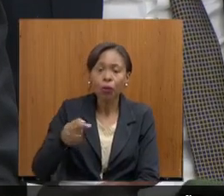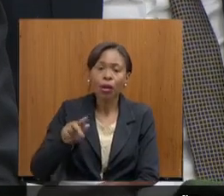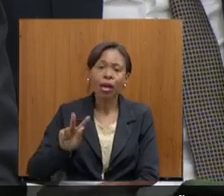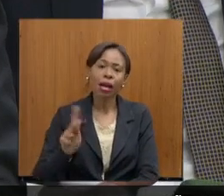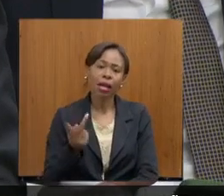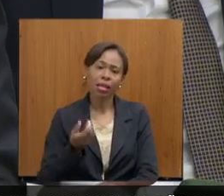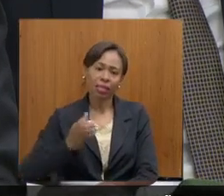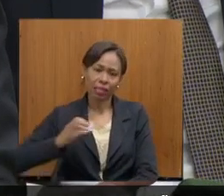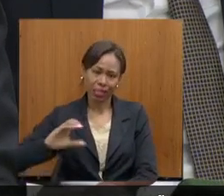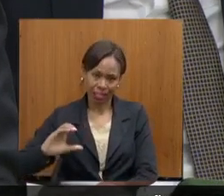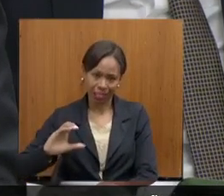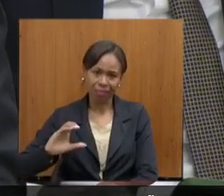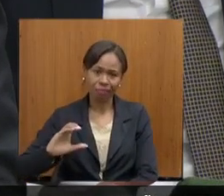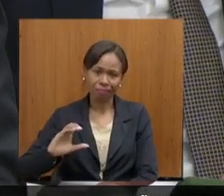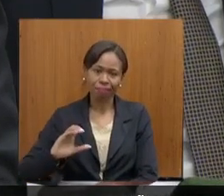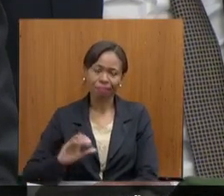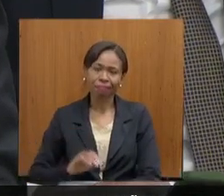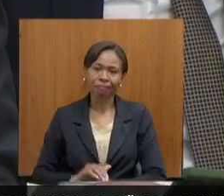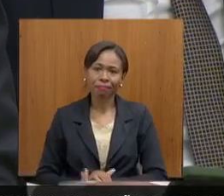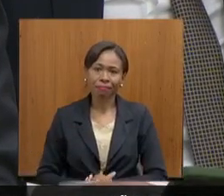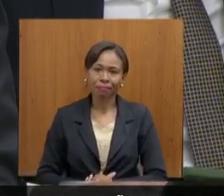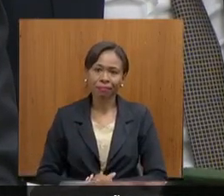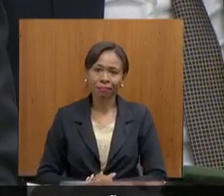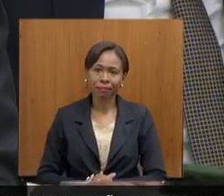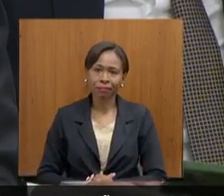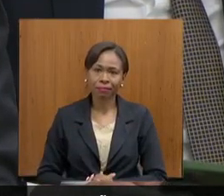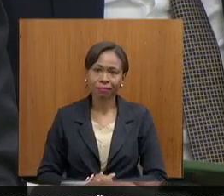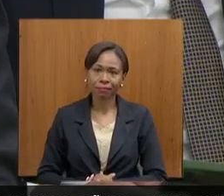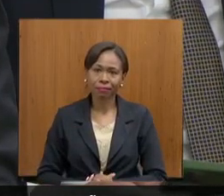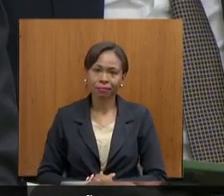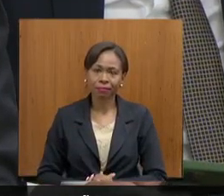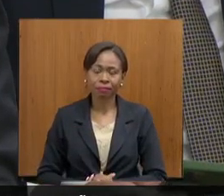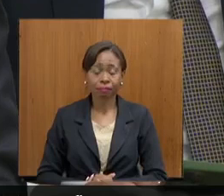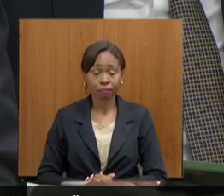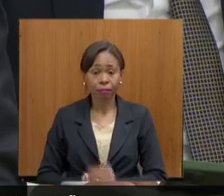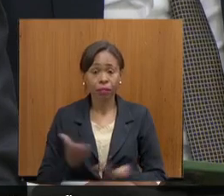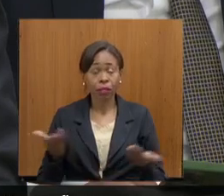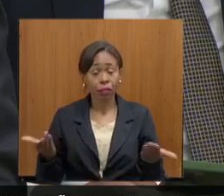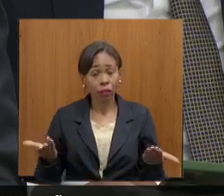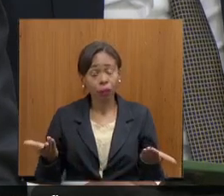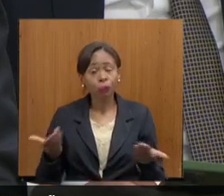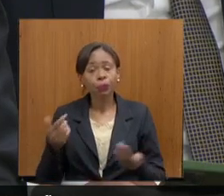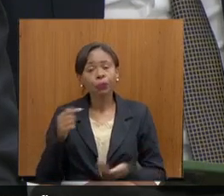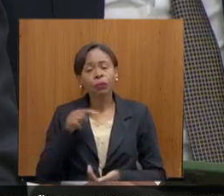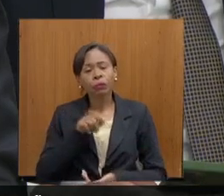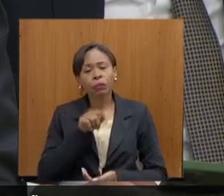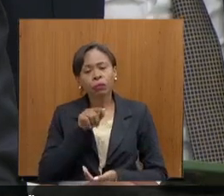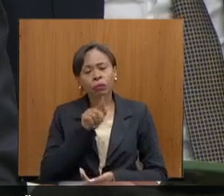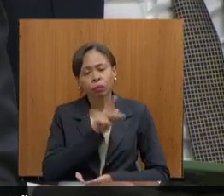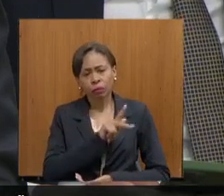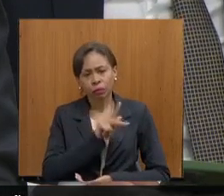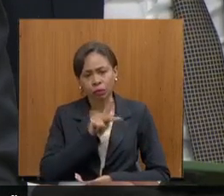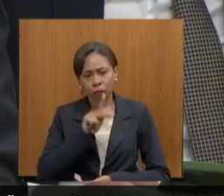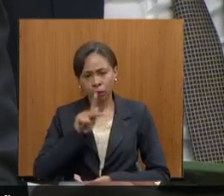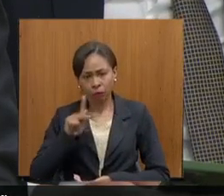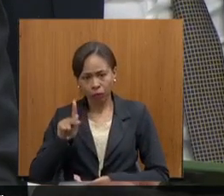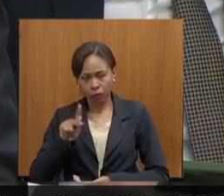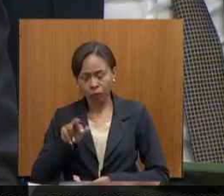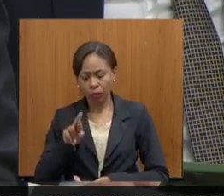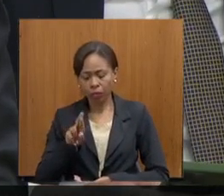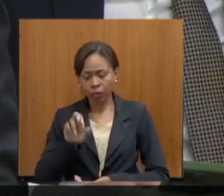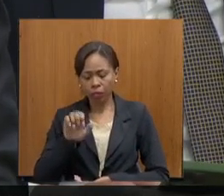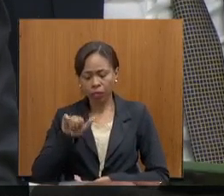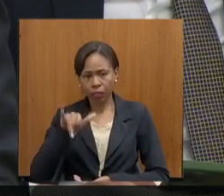e eu quero né dirigir a palavra o nosso presidente o nosso Presidente